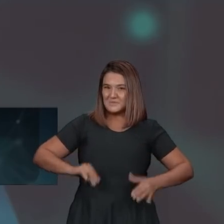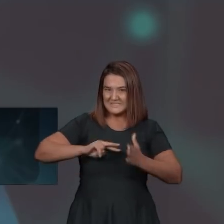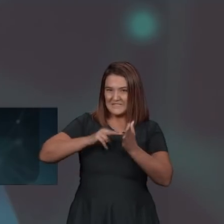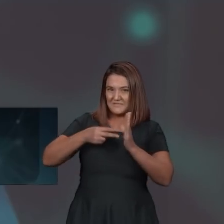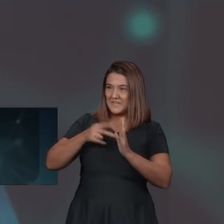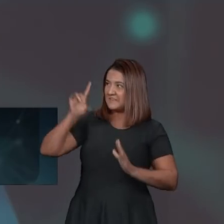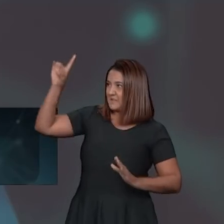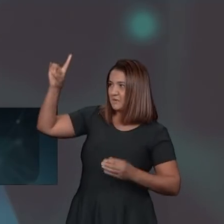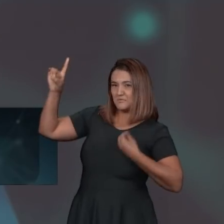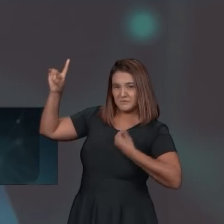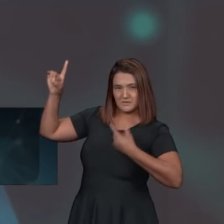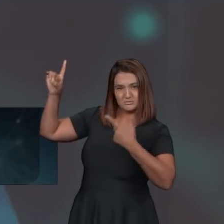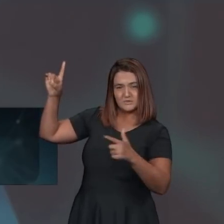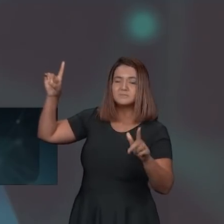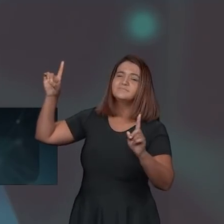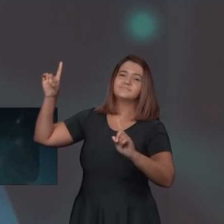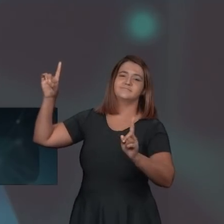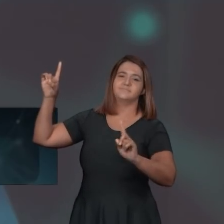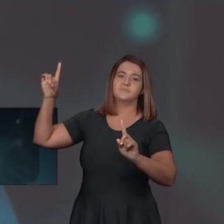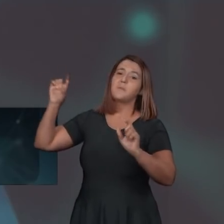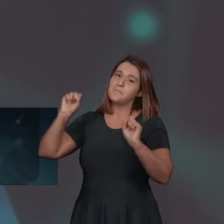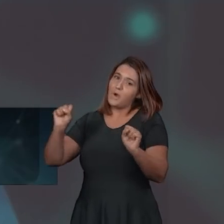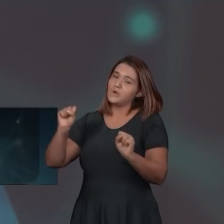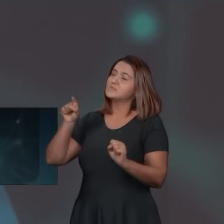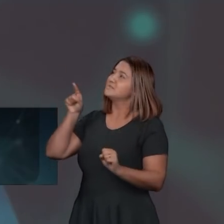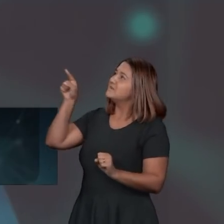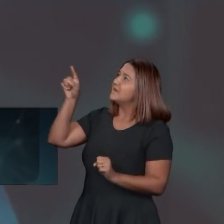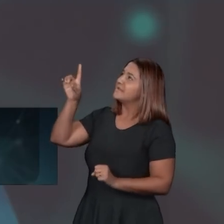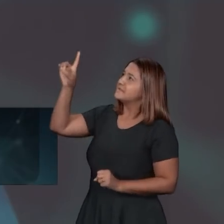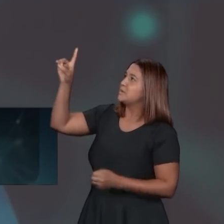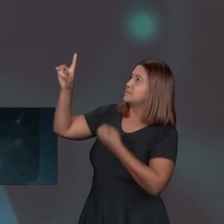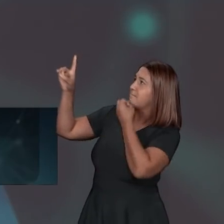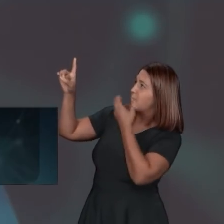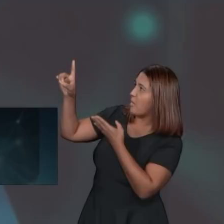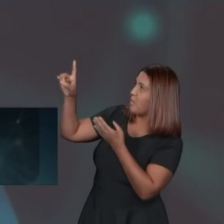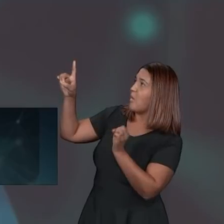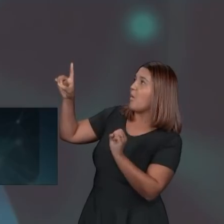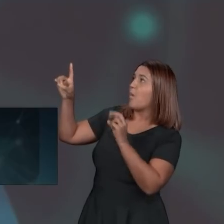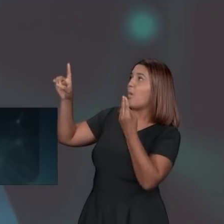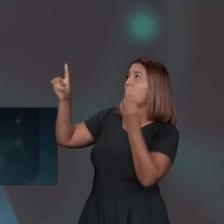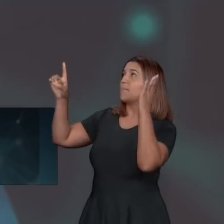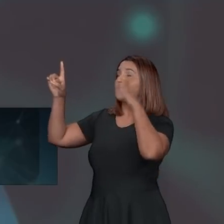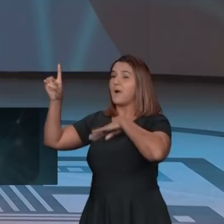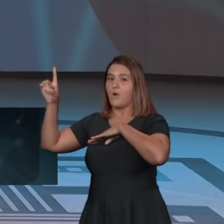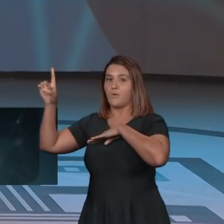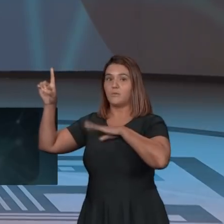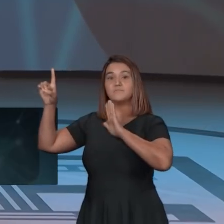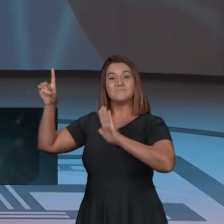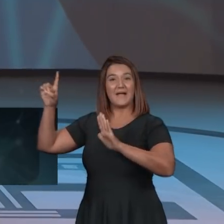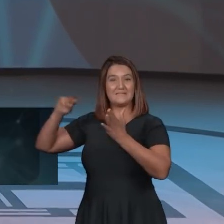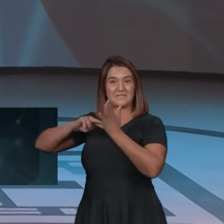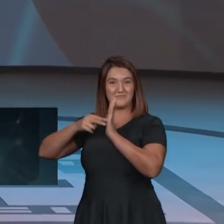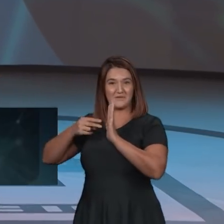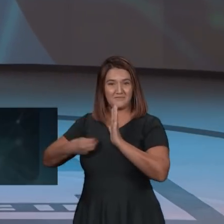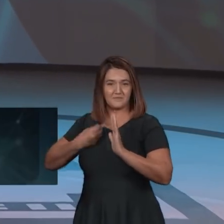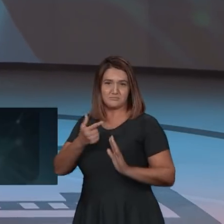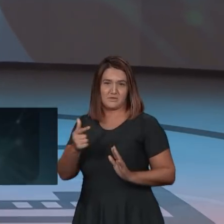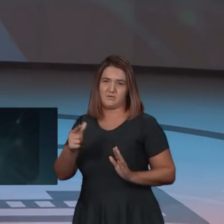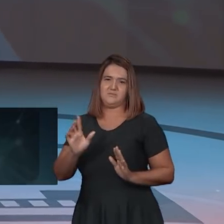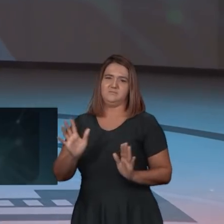de Deus. Pode colocar em questionamento a bondade de Deus, mas não necessariamente a sua existência. Outra